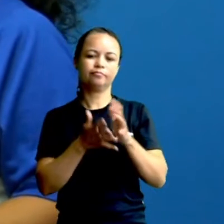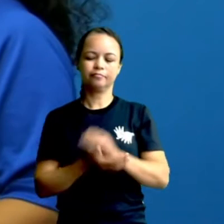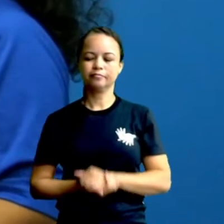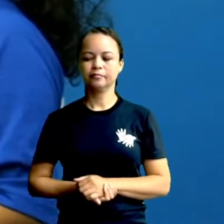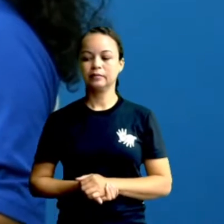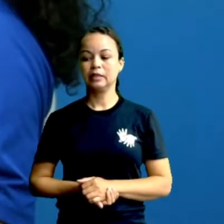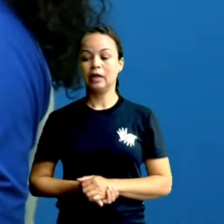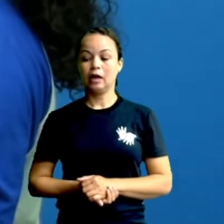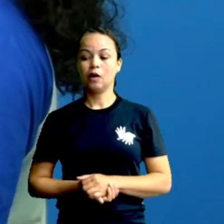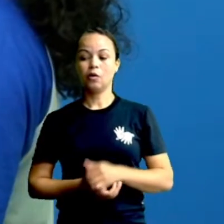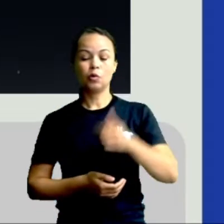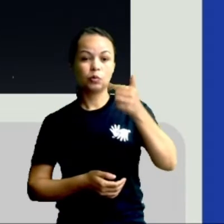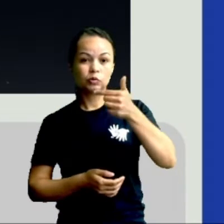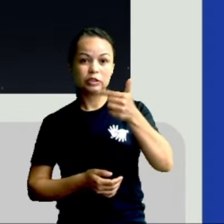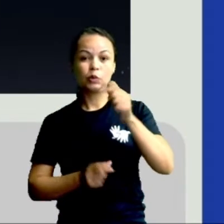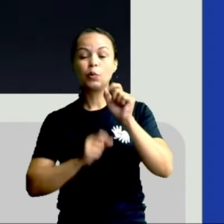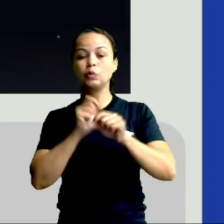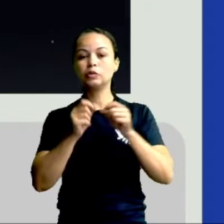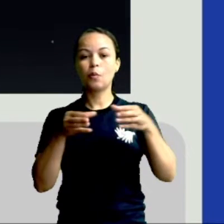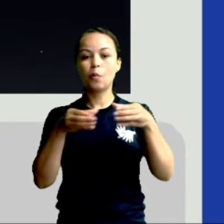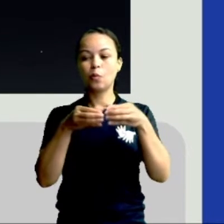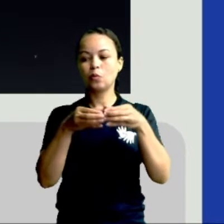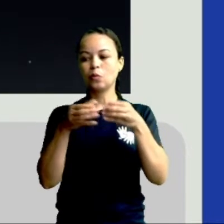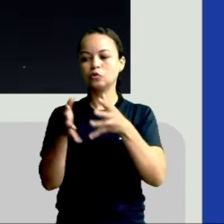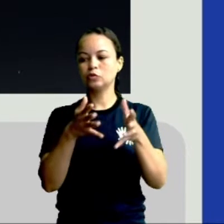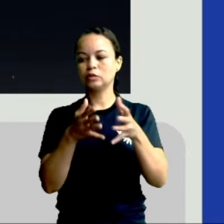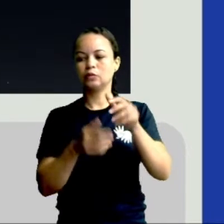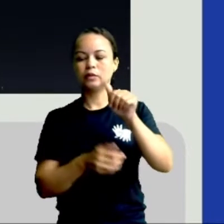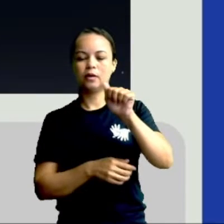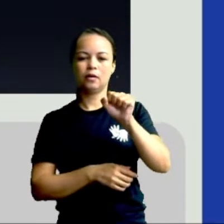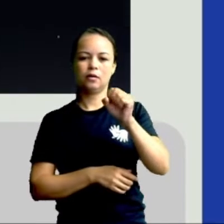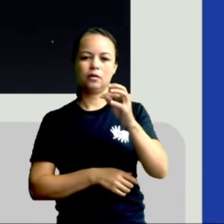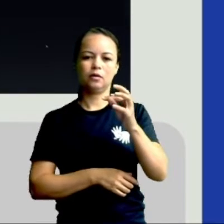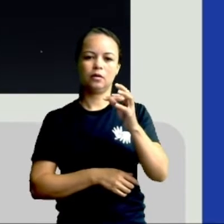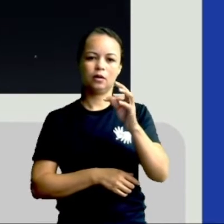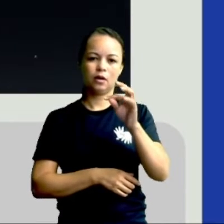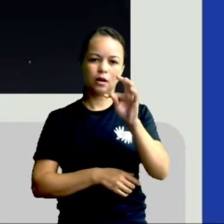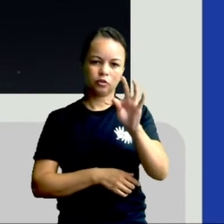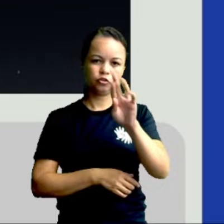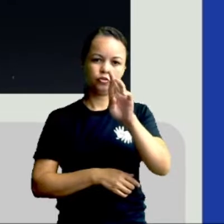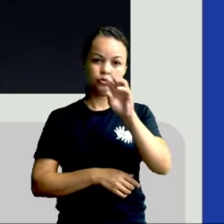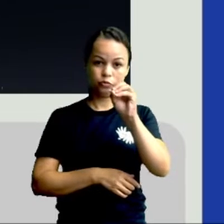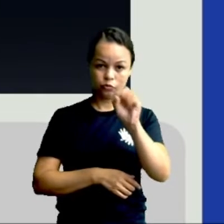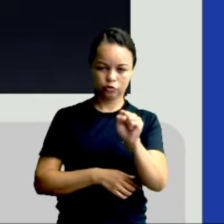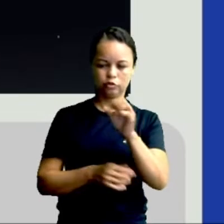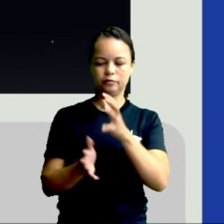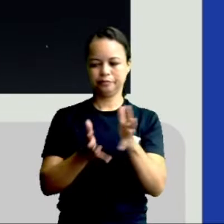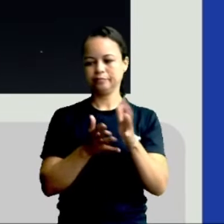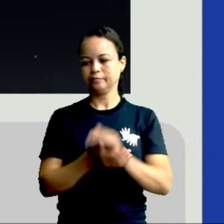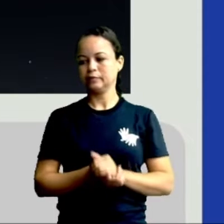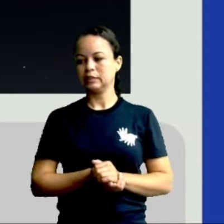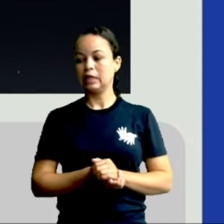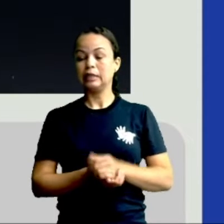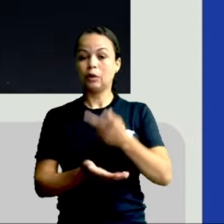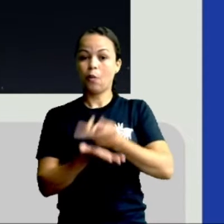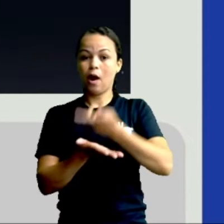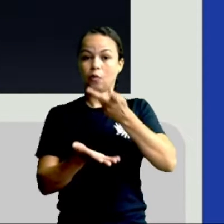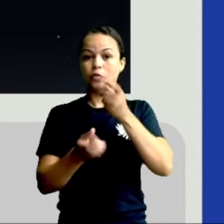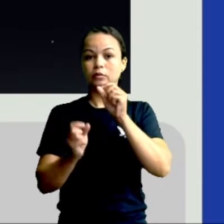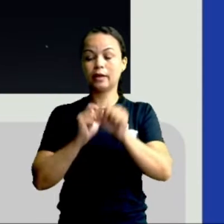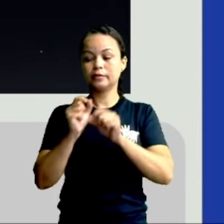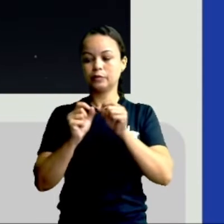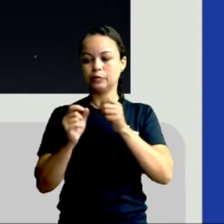eventos. Agora vamos ver conjunção de astros. A conjunção de astros acontece